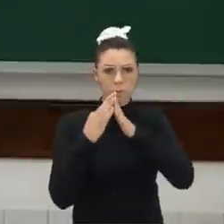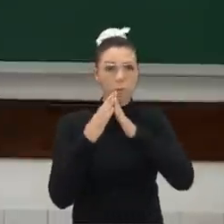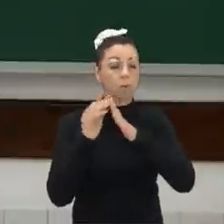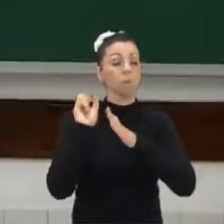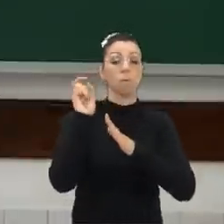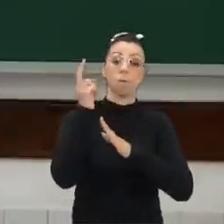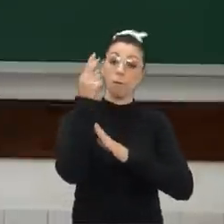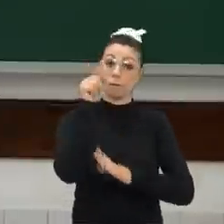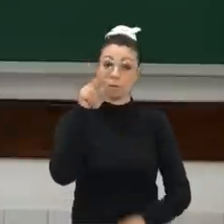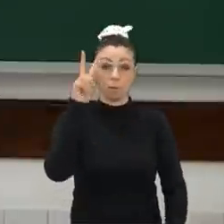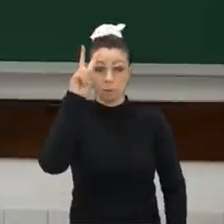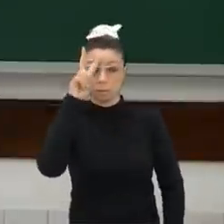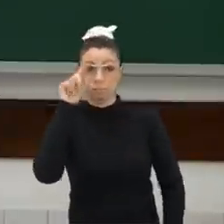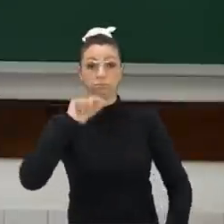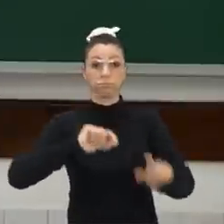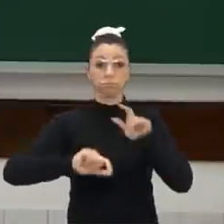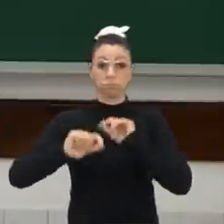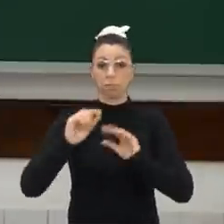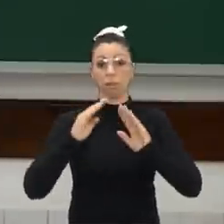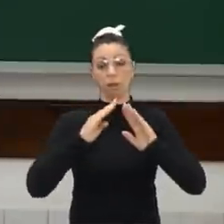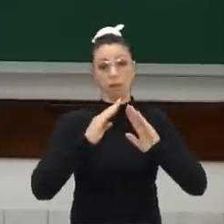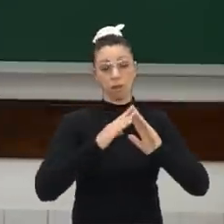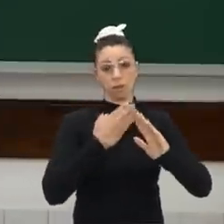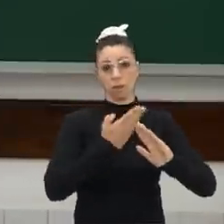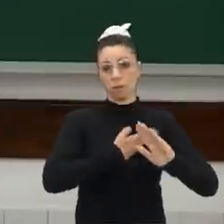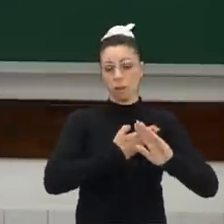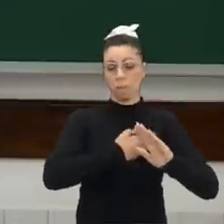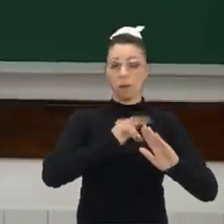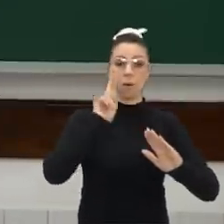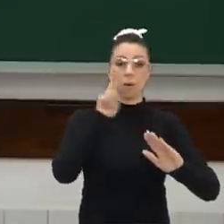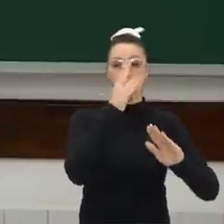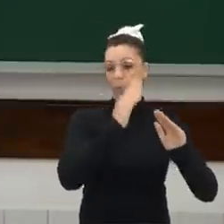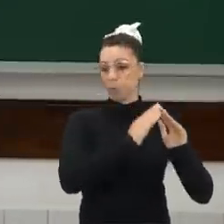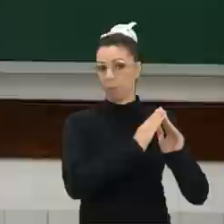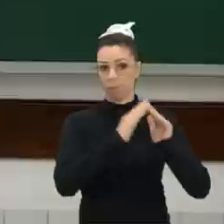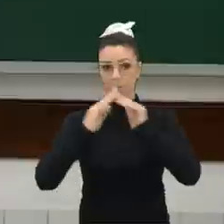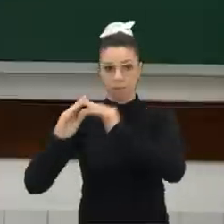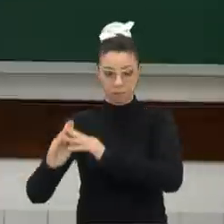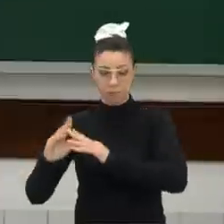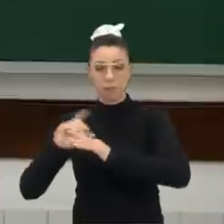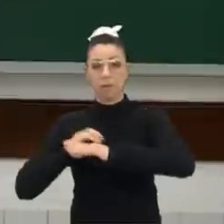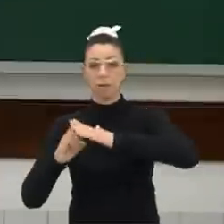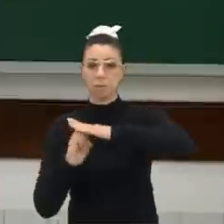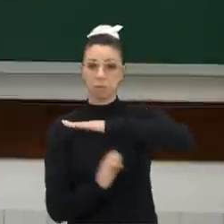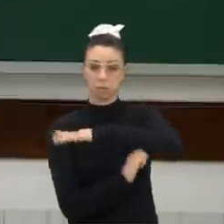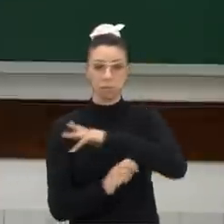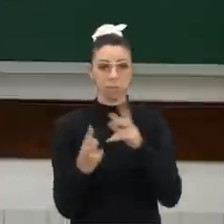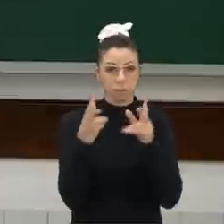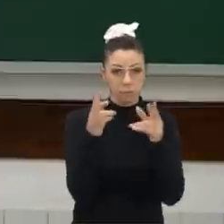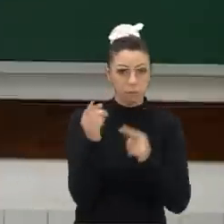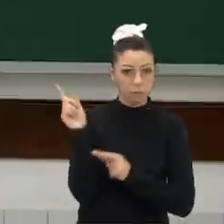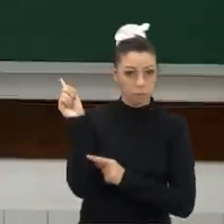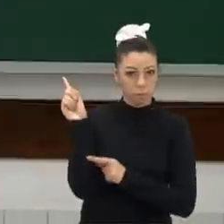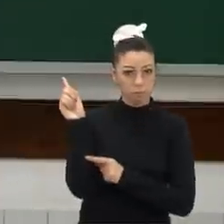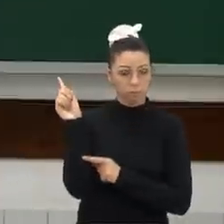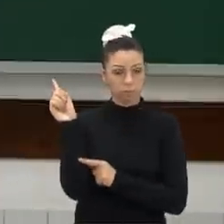de algum amigo ou do seu vizinho que tenha essa mesma estrutura? Nós sabemos que as casas